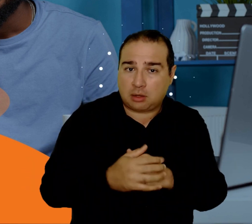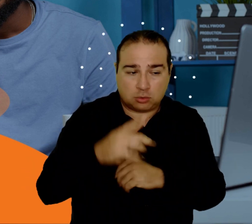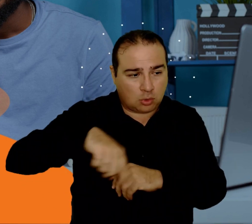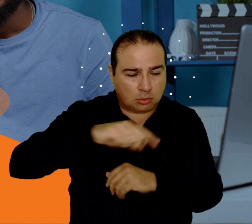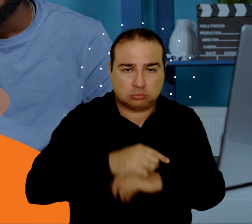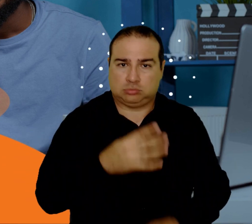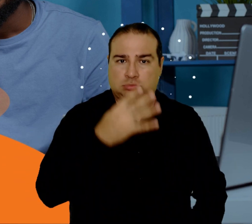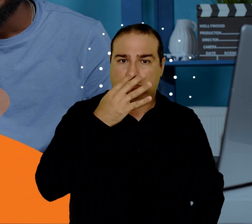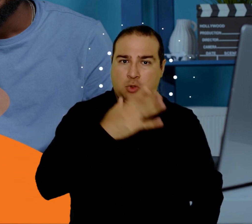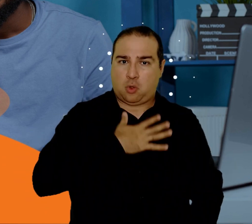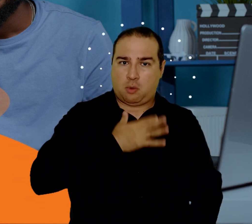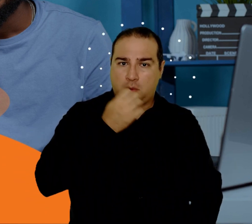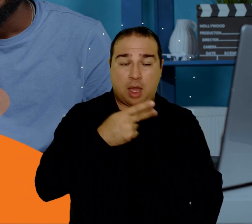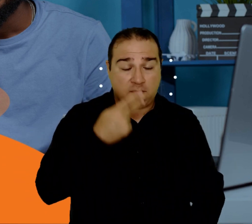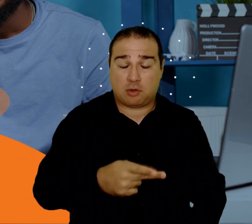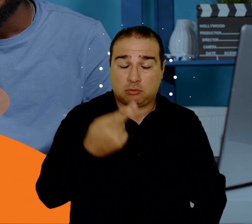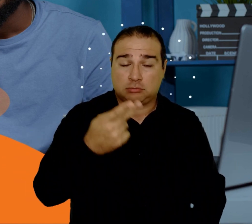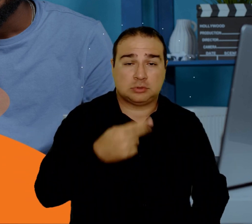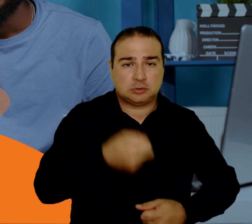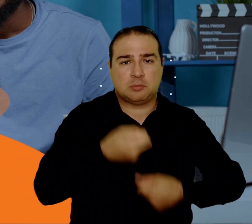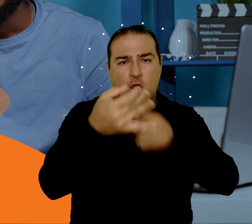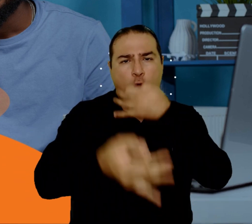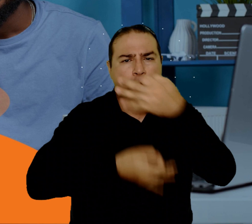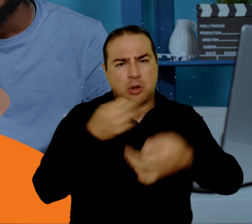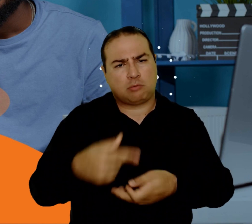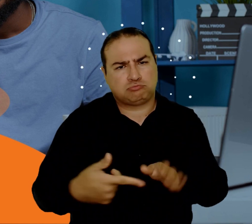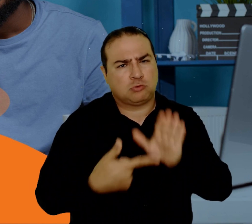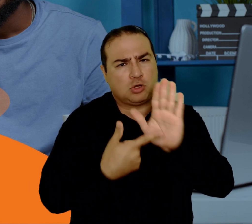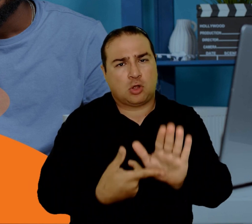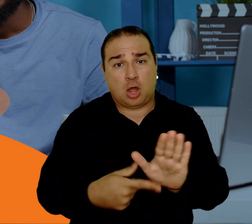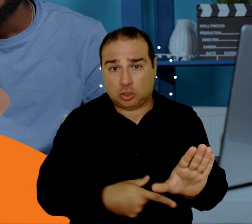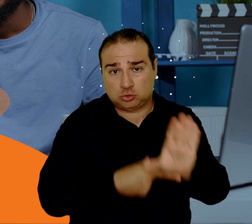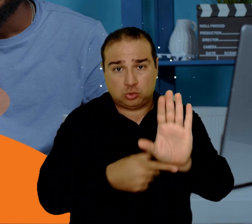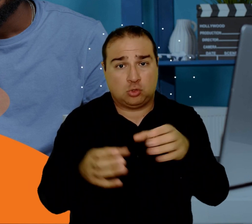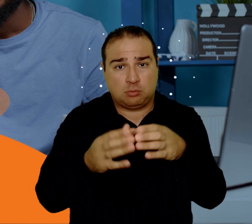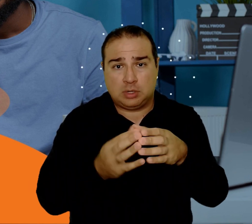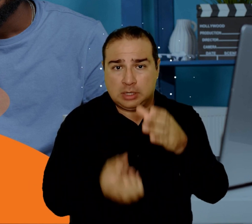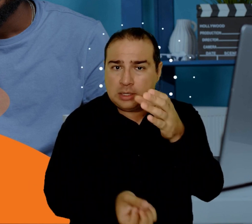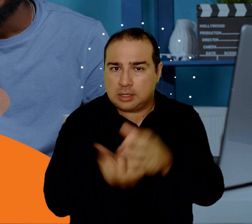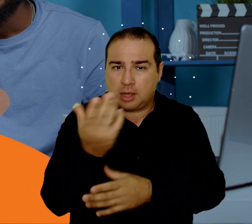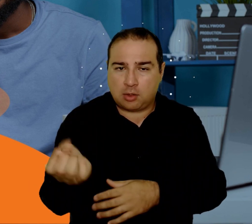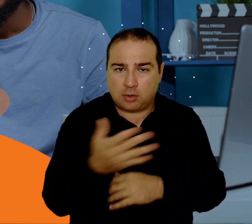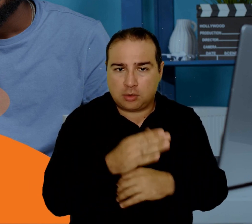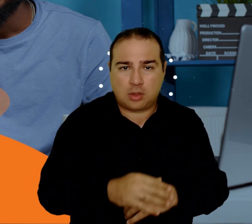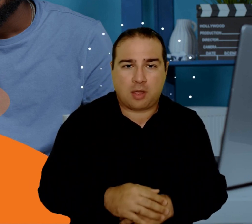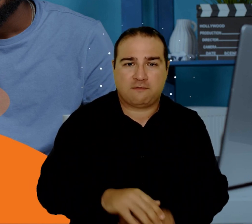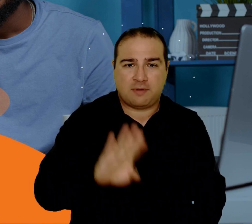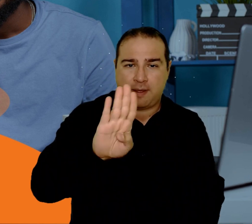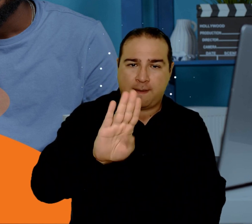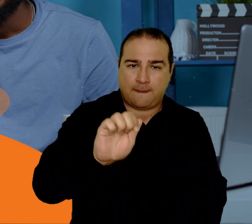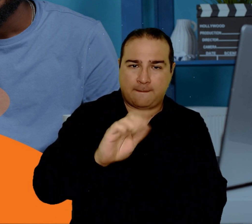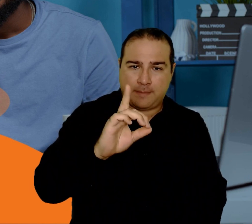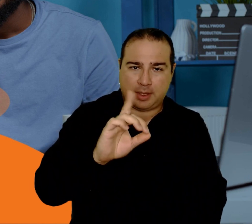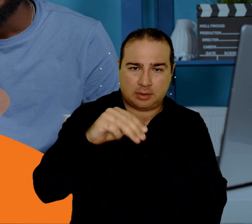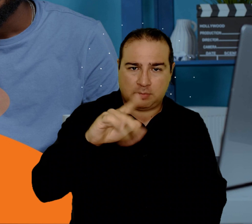para surpresa geral, pela primeira vez ela falou, né, deu sua opinião e ajudou o grupo a criar uma nova versão do badminton, né,